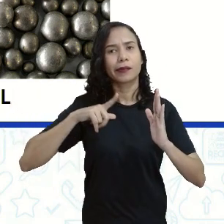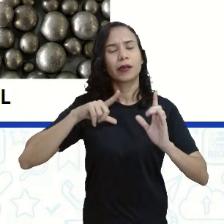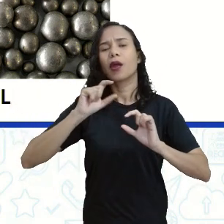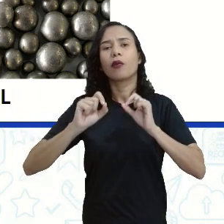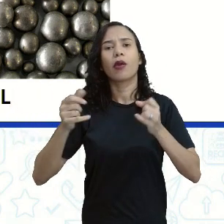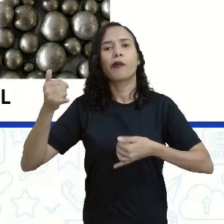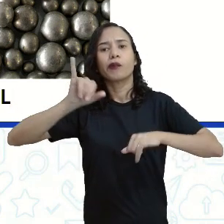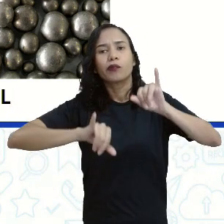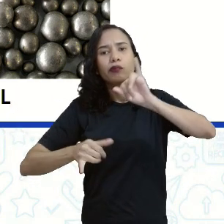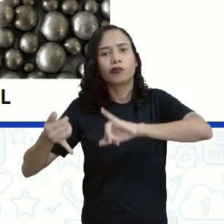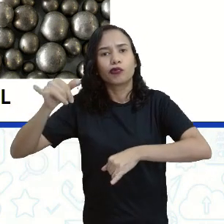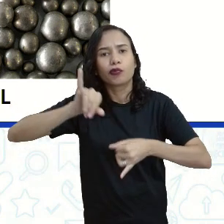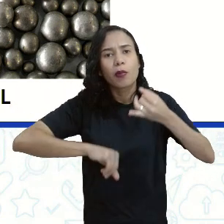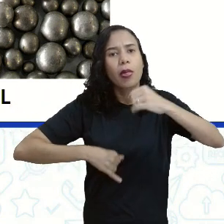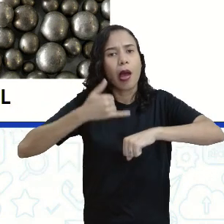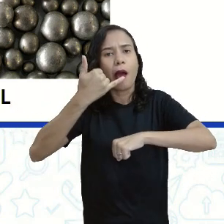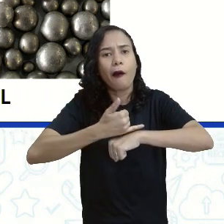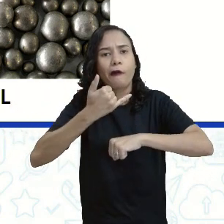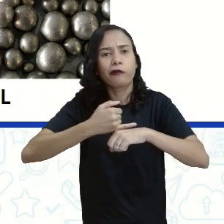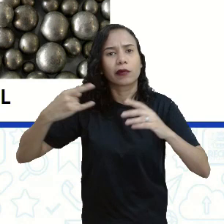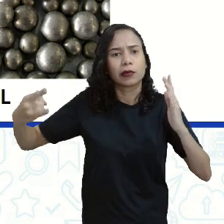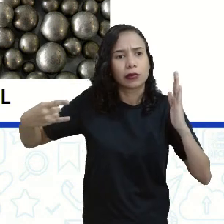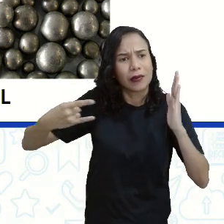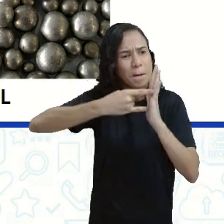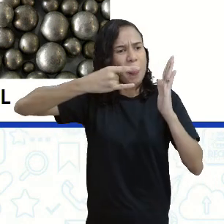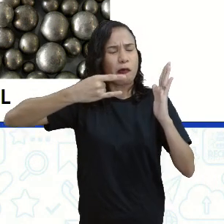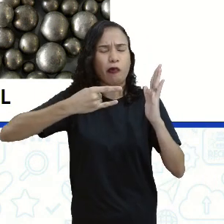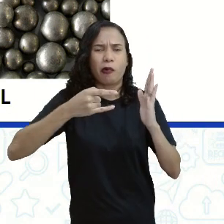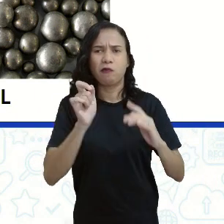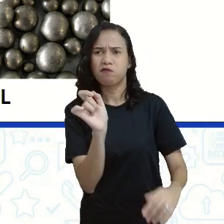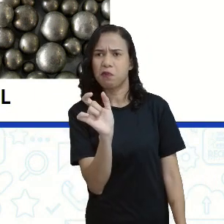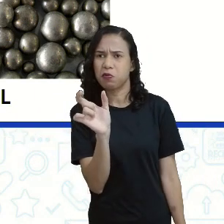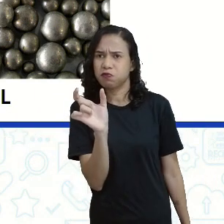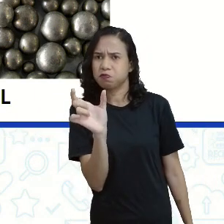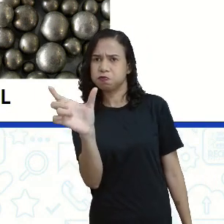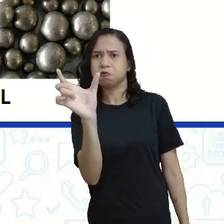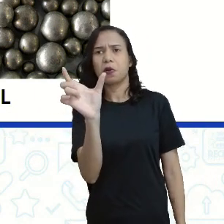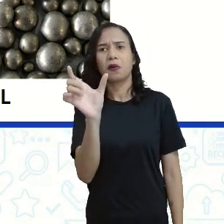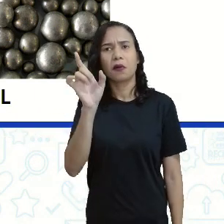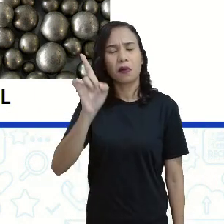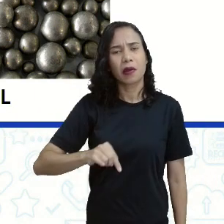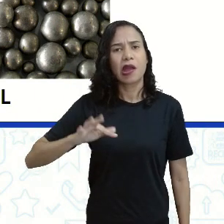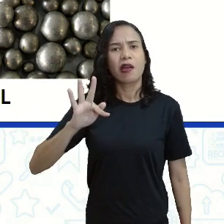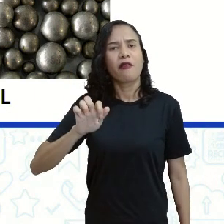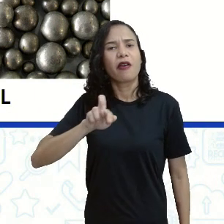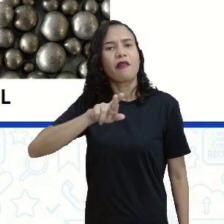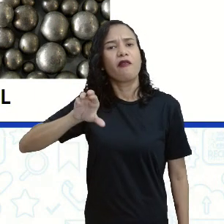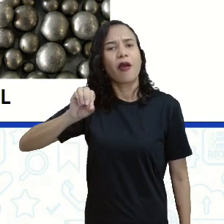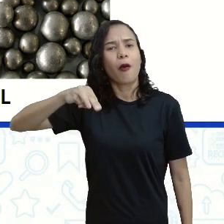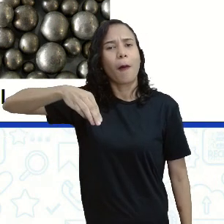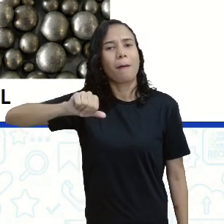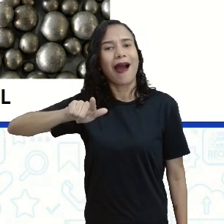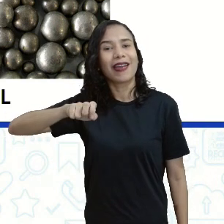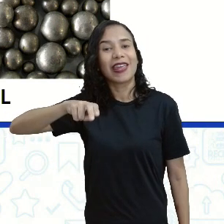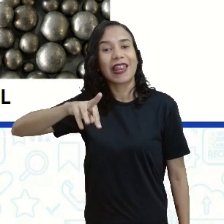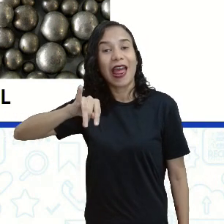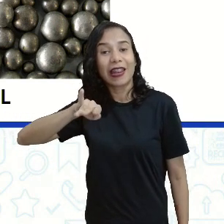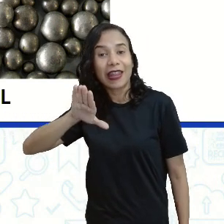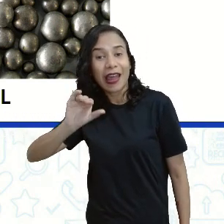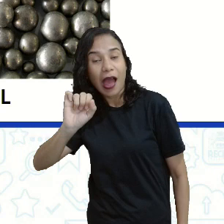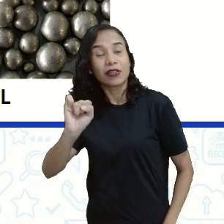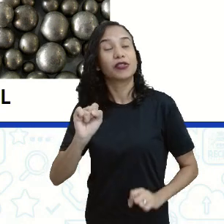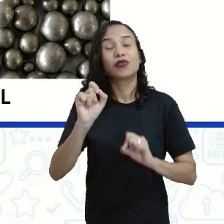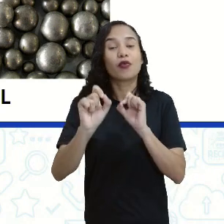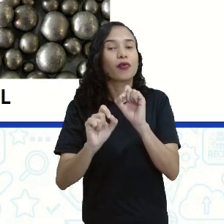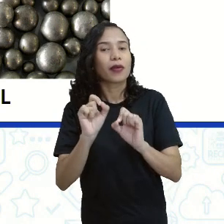substâncias ferromagnéticas. Eita, que nomezão, hein? Pois é, substâncias ferromagnéticas, pessoal, são aquelas que